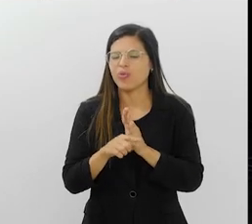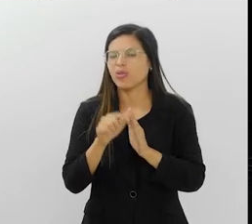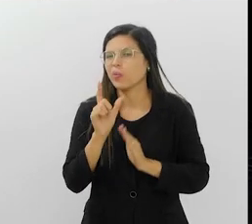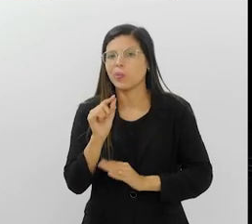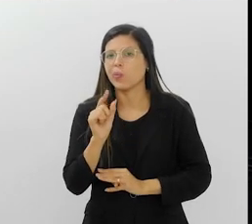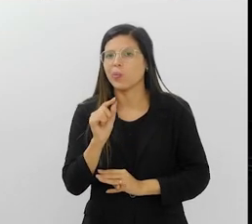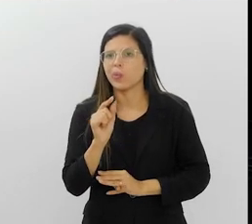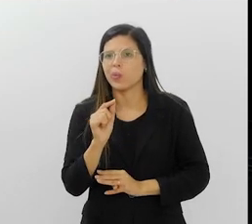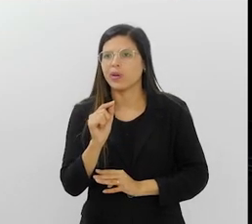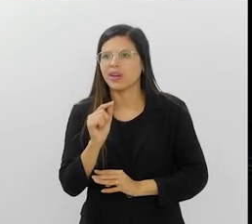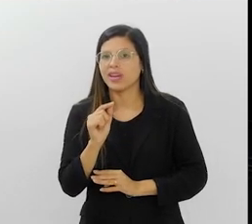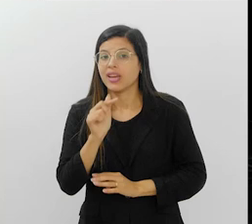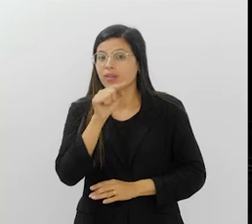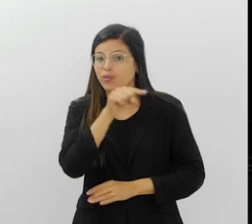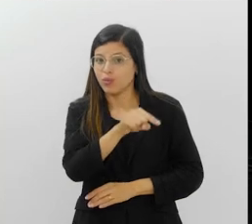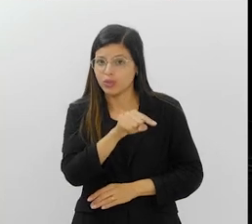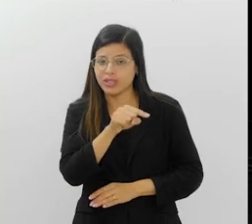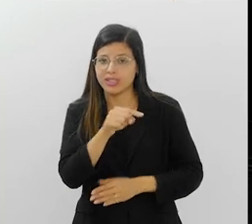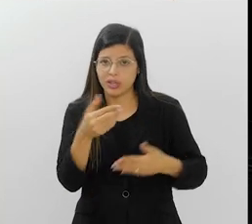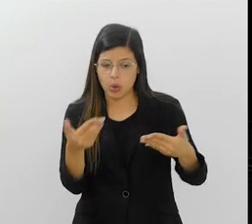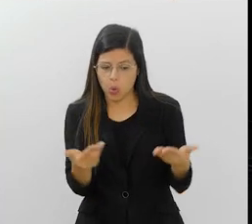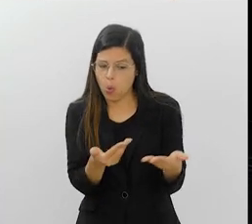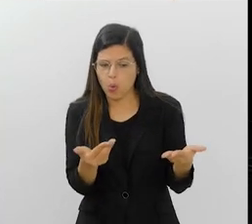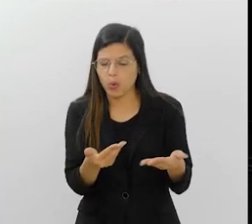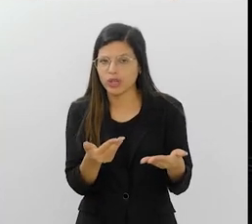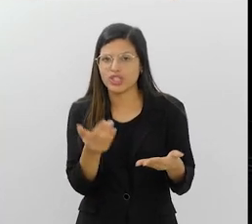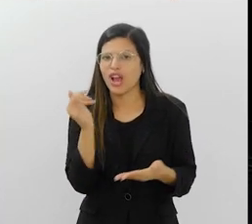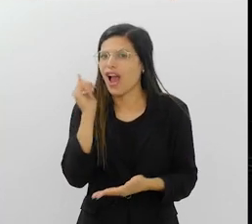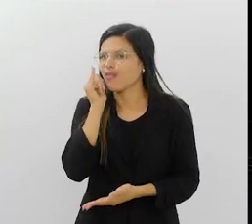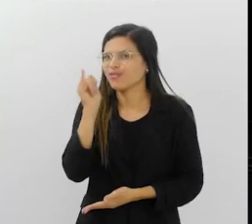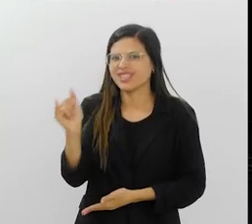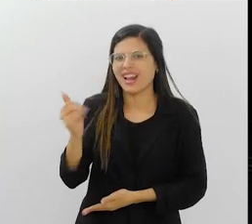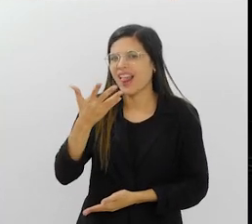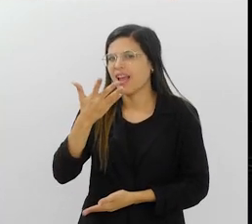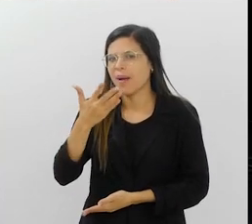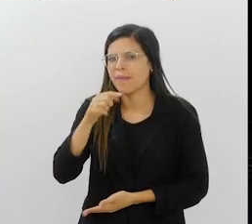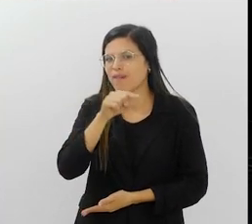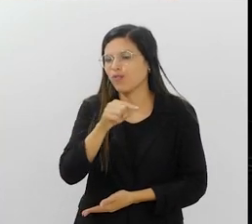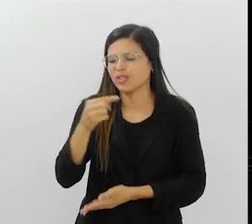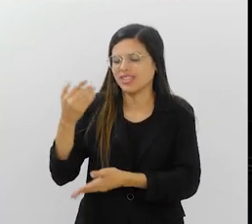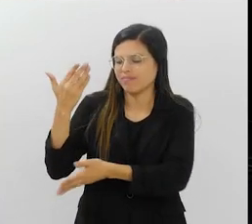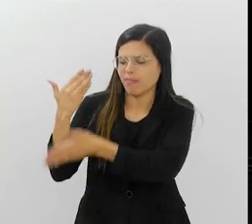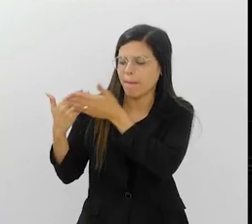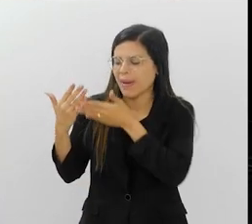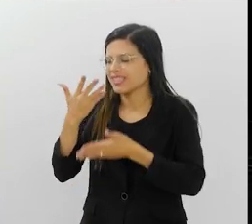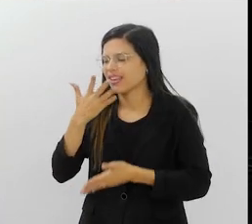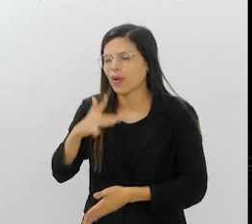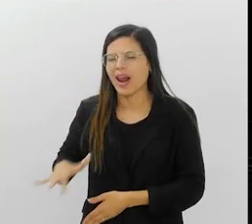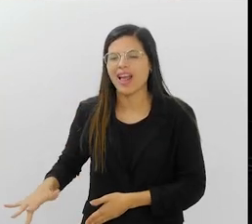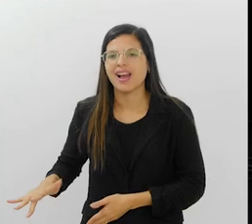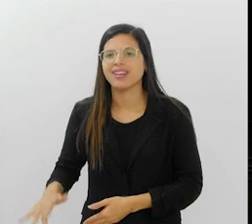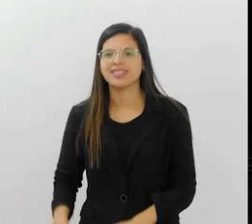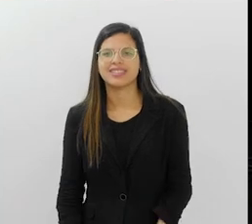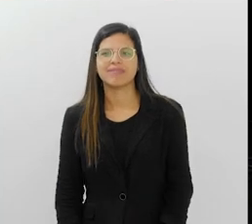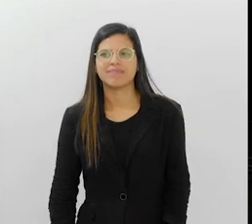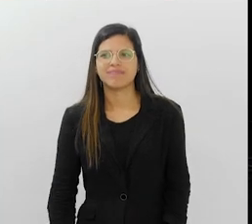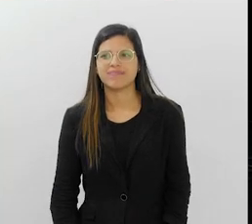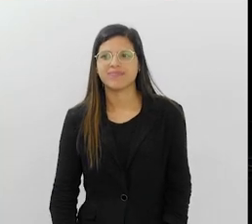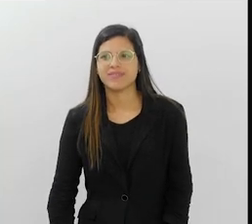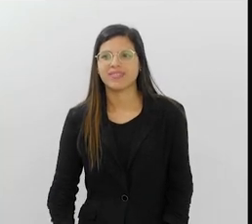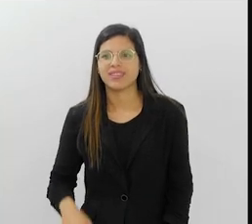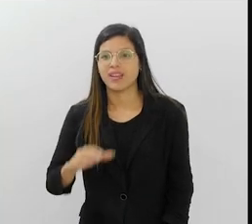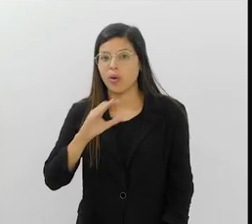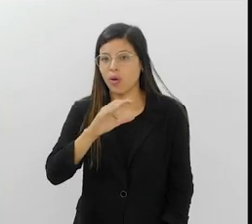a pergunta é, o que o Cláudio Russo de hoje diria para o Claudinho pequeno? O Cláudio